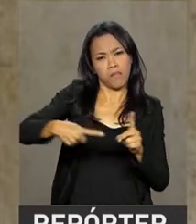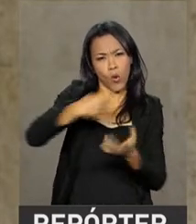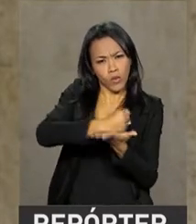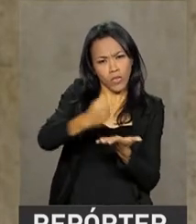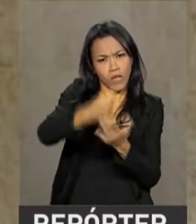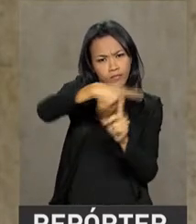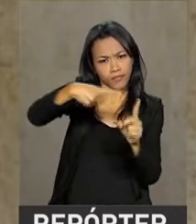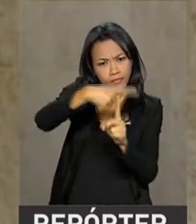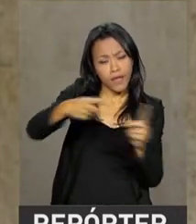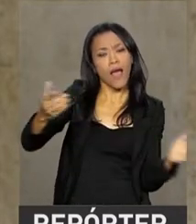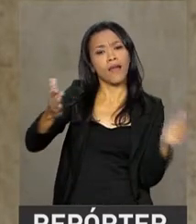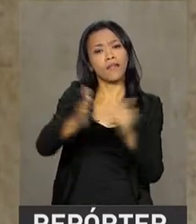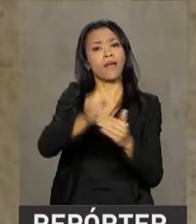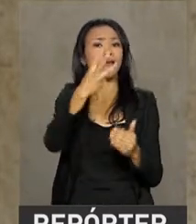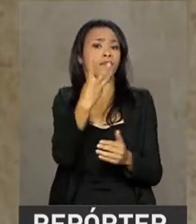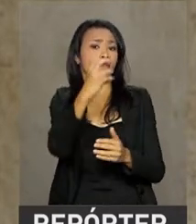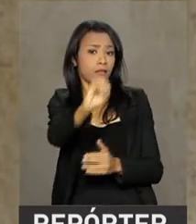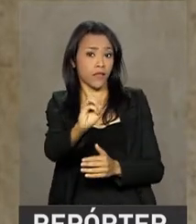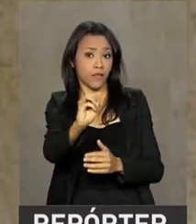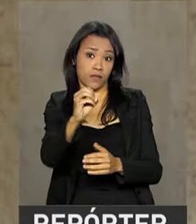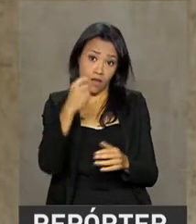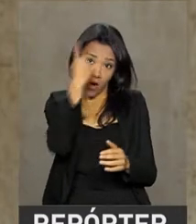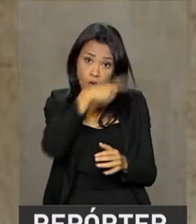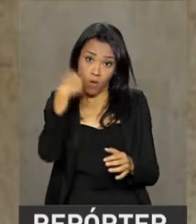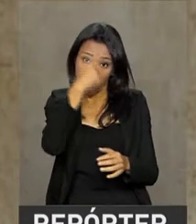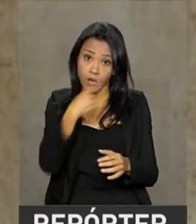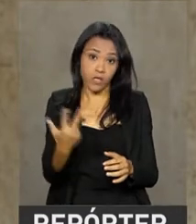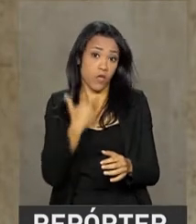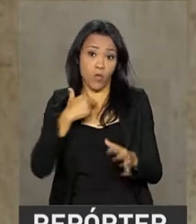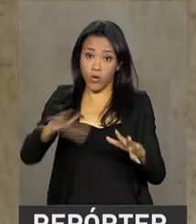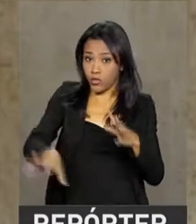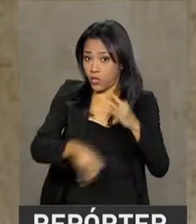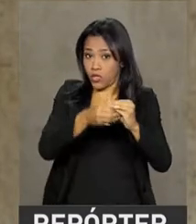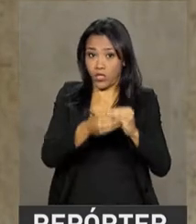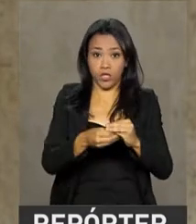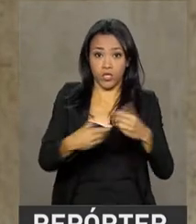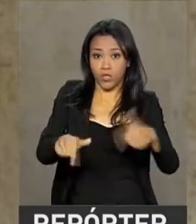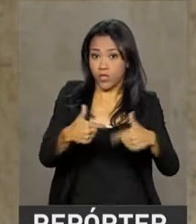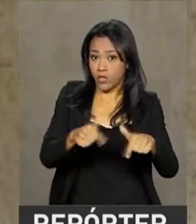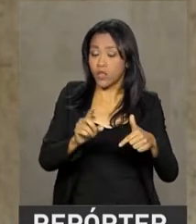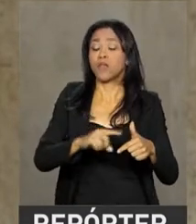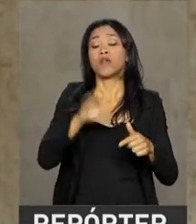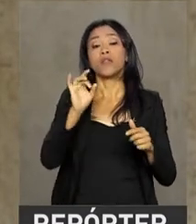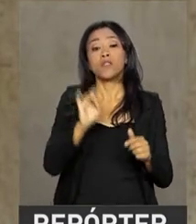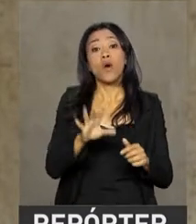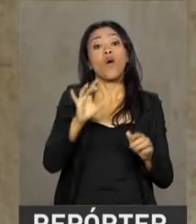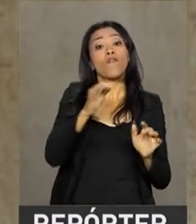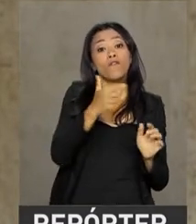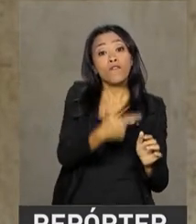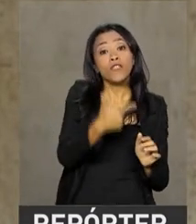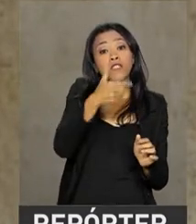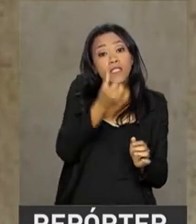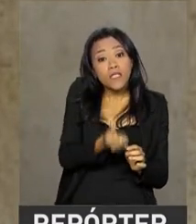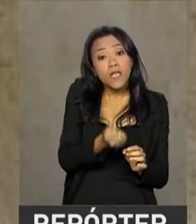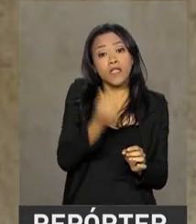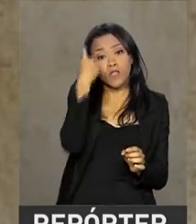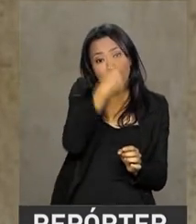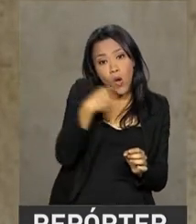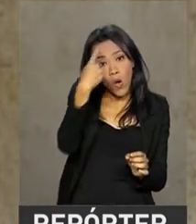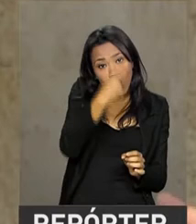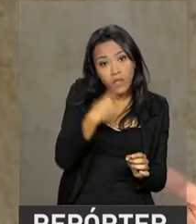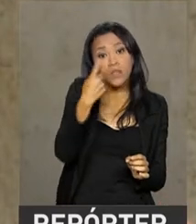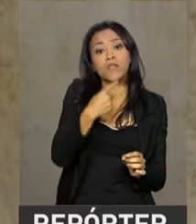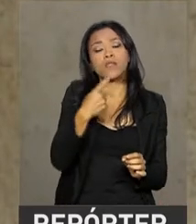sem possibilidades de horas extras outra opção é de 26 horas por semana com até seis horas